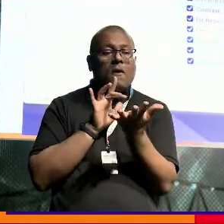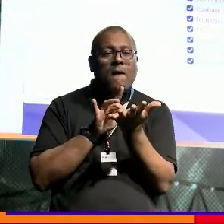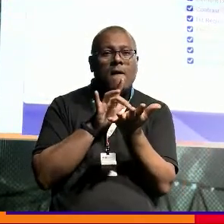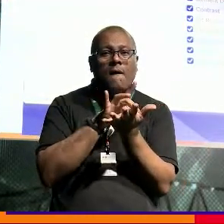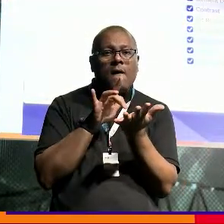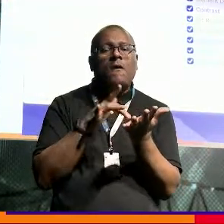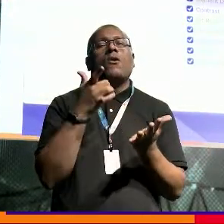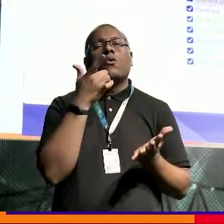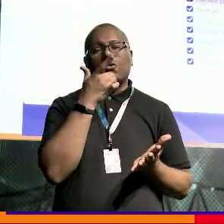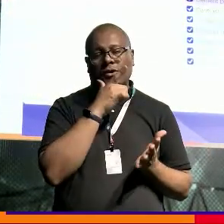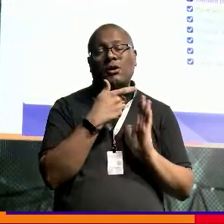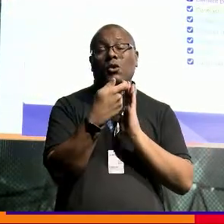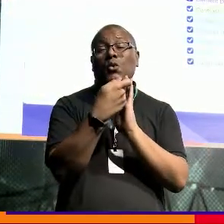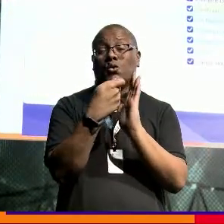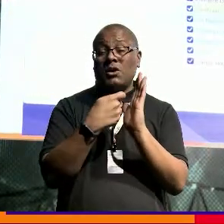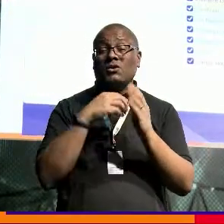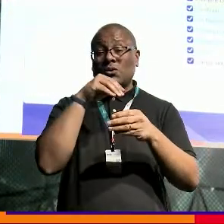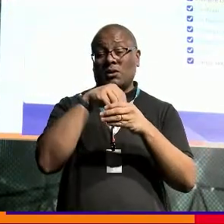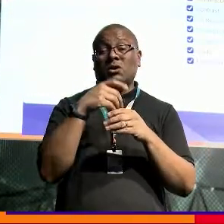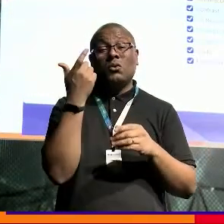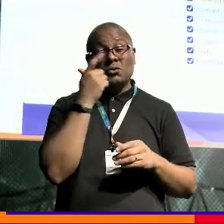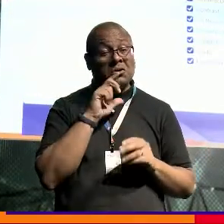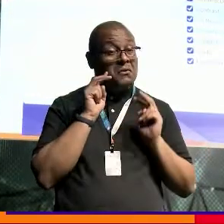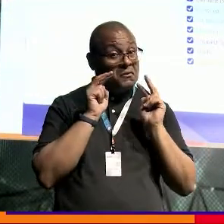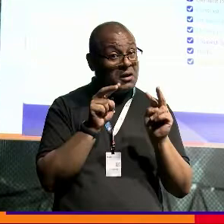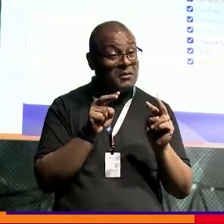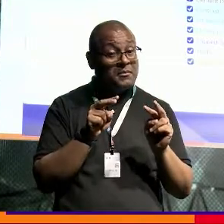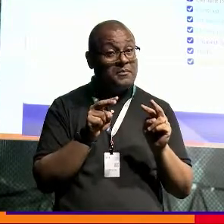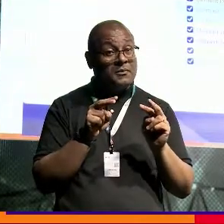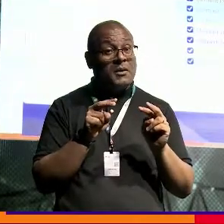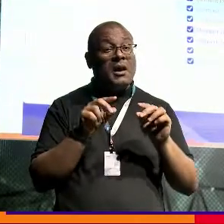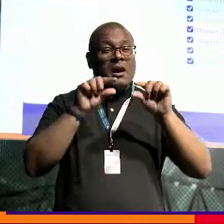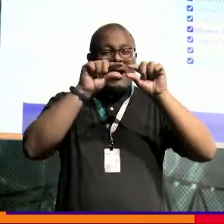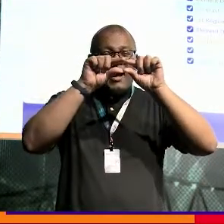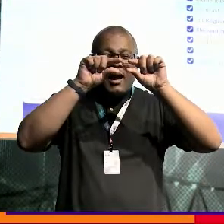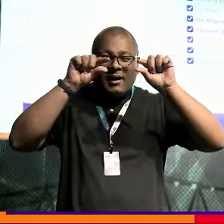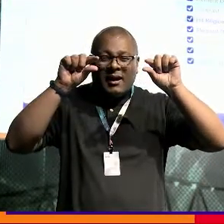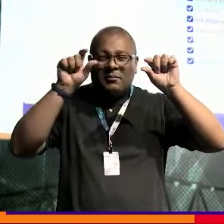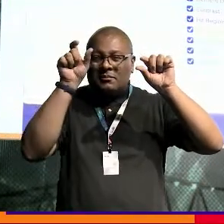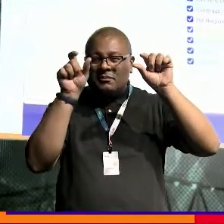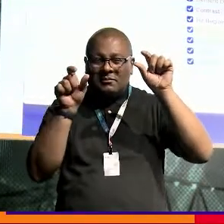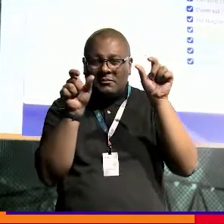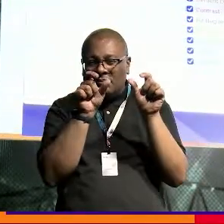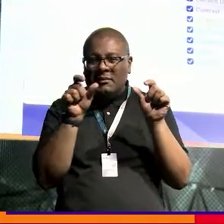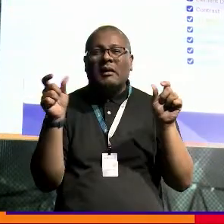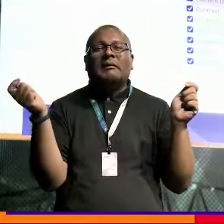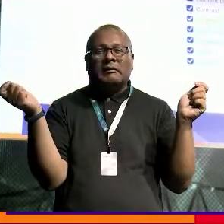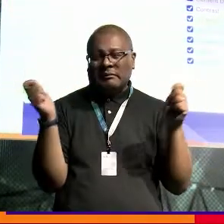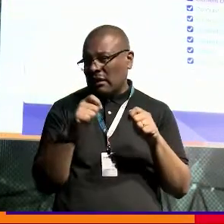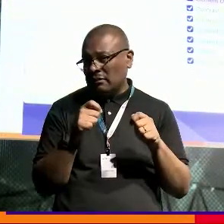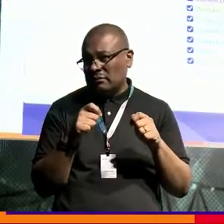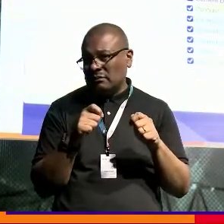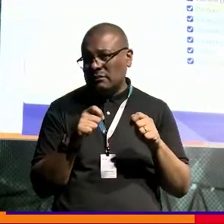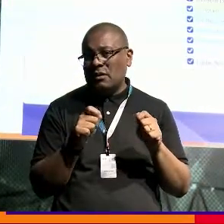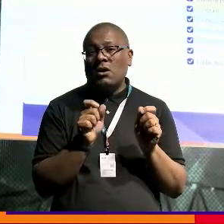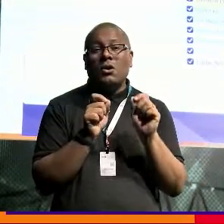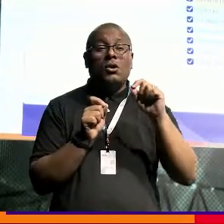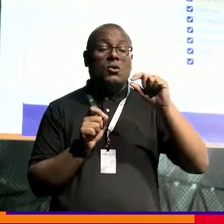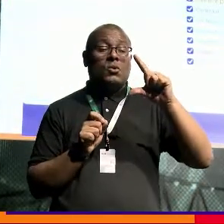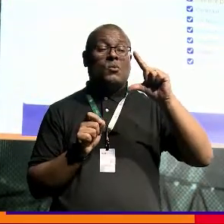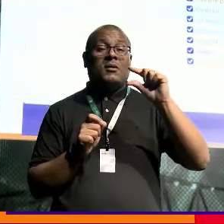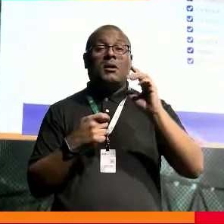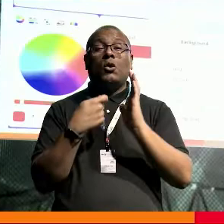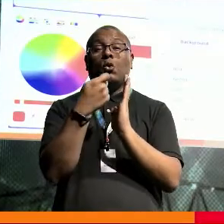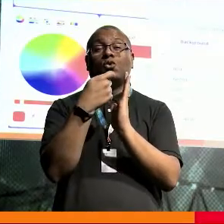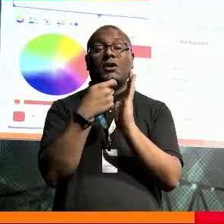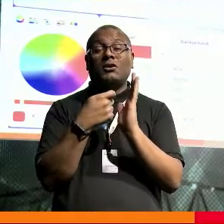eu conseguir pegar os textos que estão ali, se eu conseguir pegar o alinhamento e se eu conseguir pegar o tamanho dos